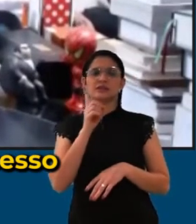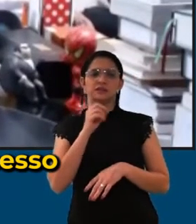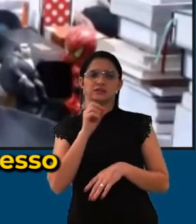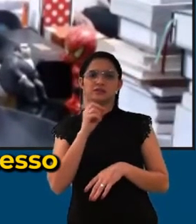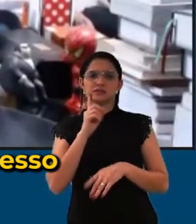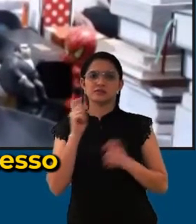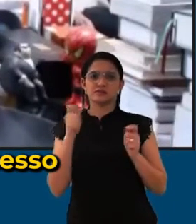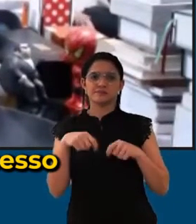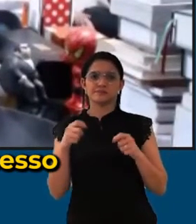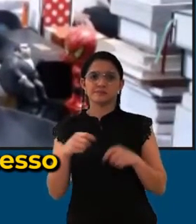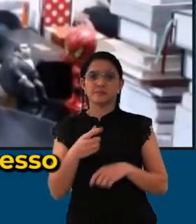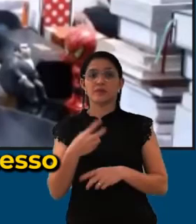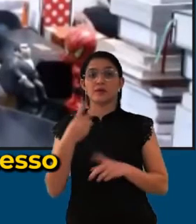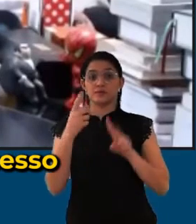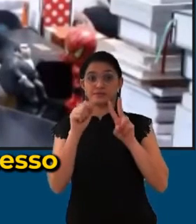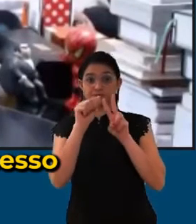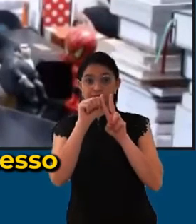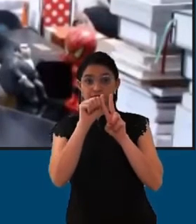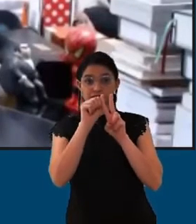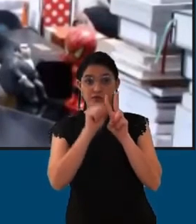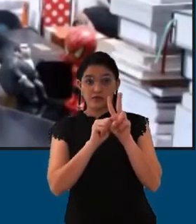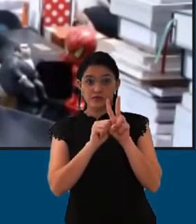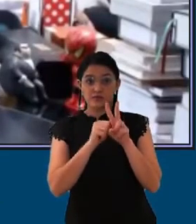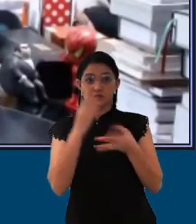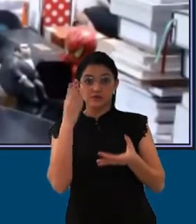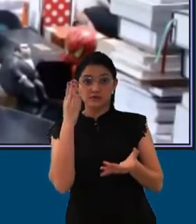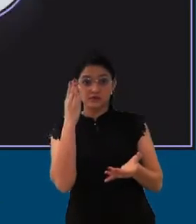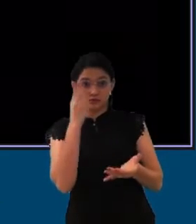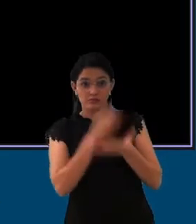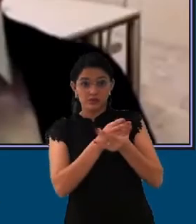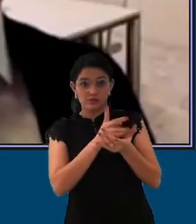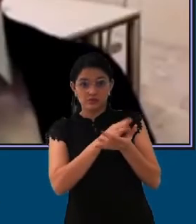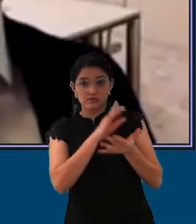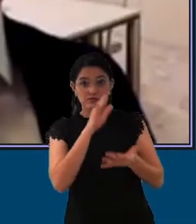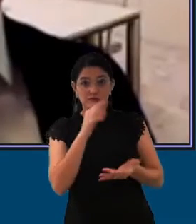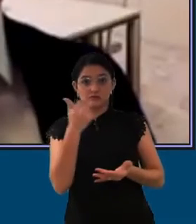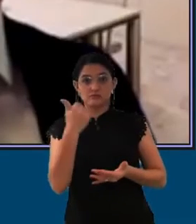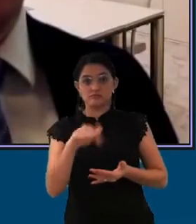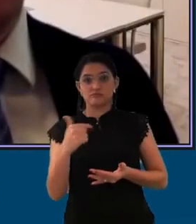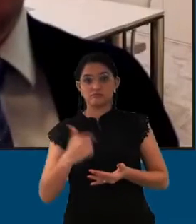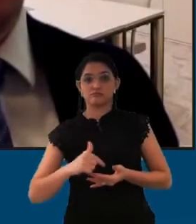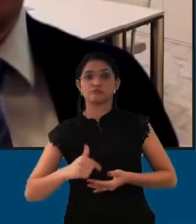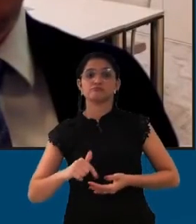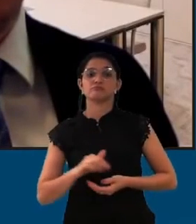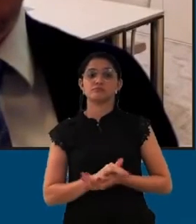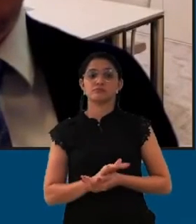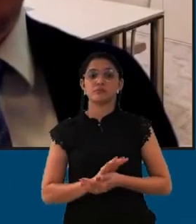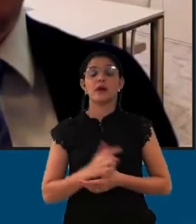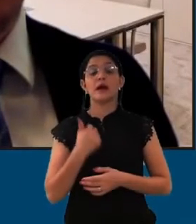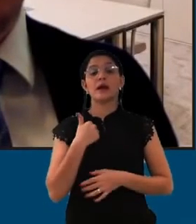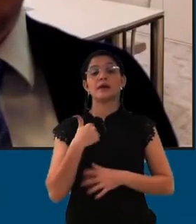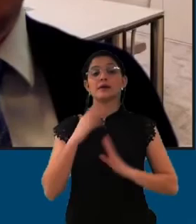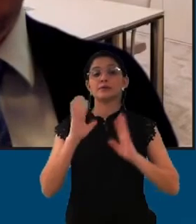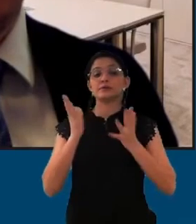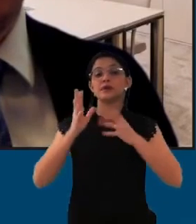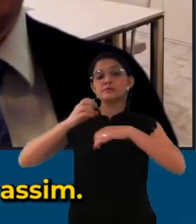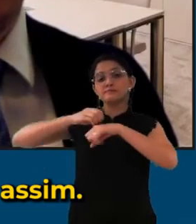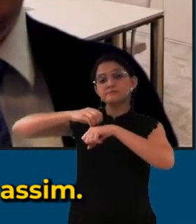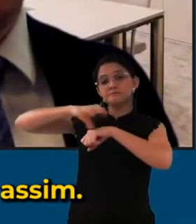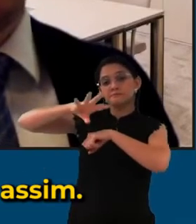período de 2 meses, então, o processo ficaria suspenso. Isso, eu já sugeriria a gente deixar